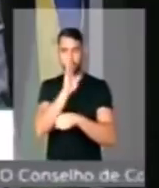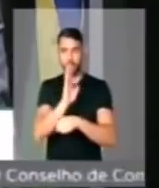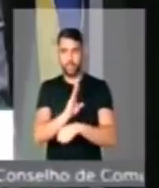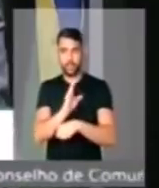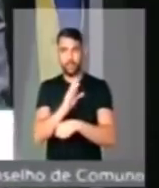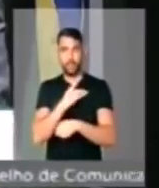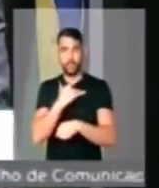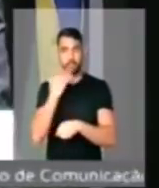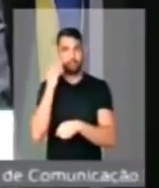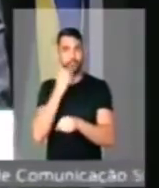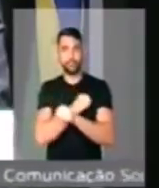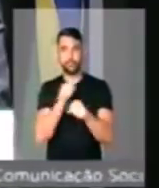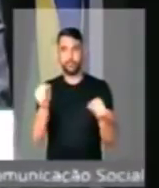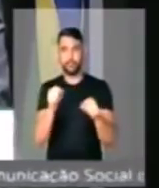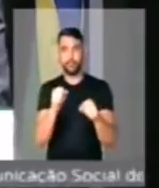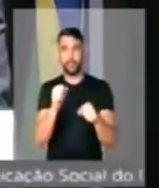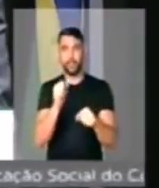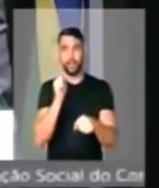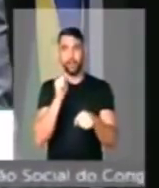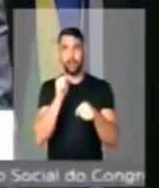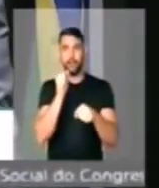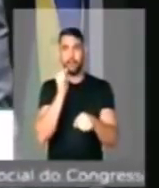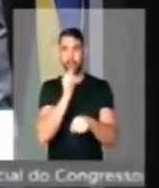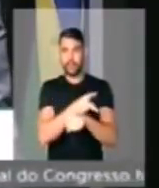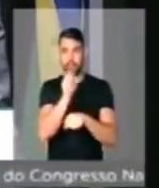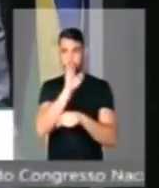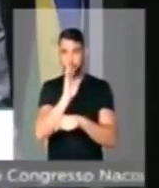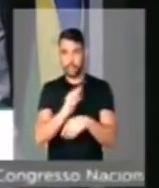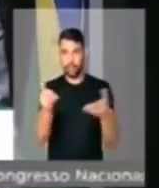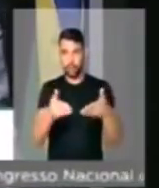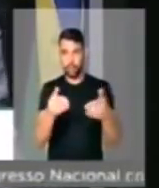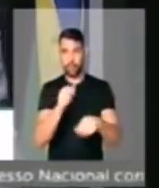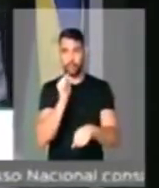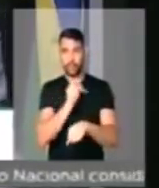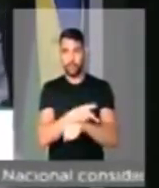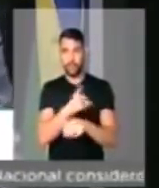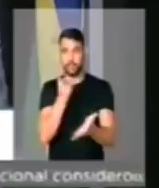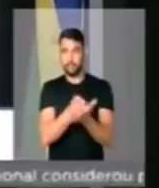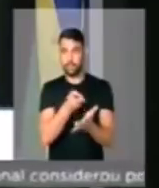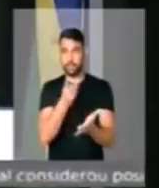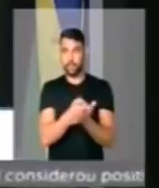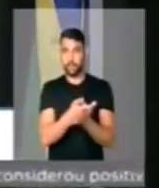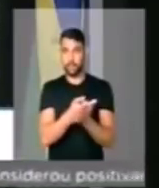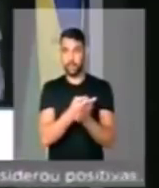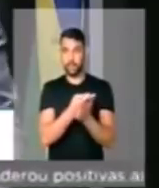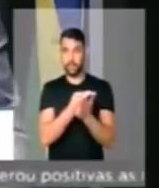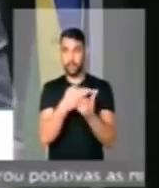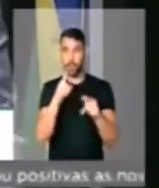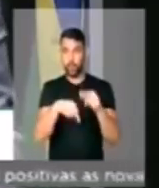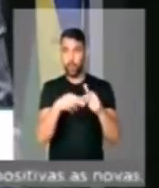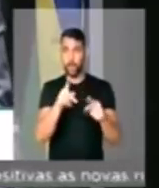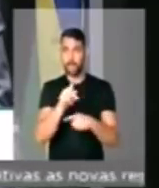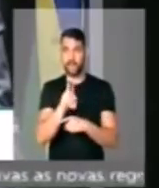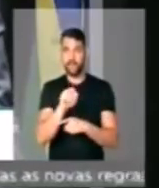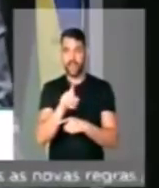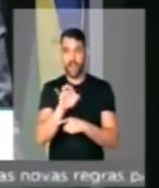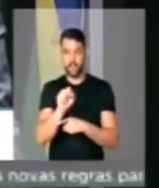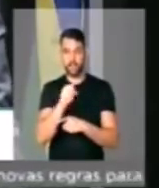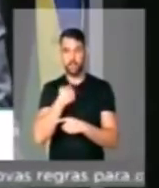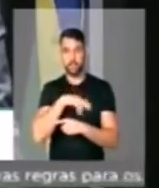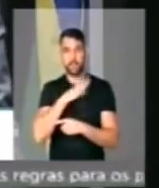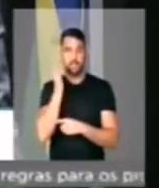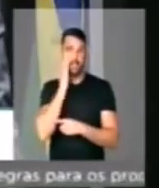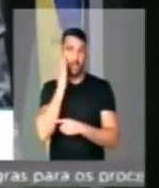que é injusta. Previdência brasileira hoje é uma previdência que mantém privilégios, porque nós sabemos